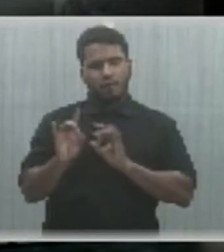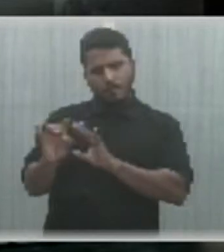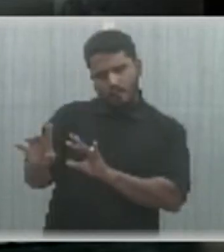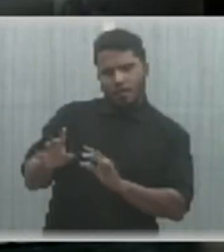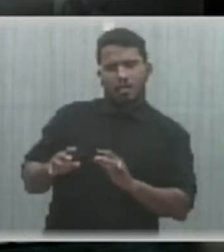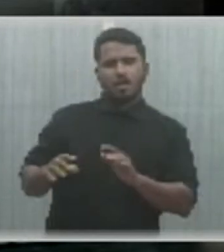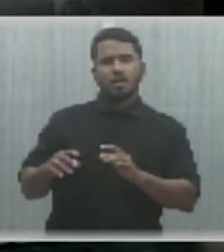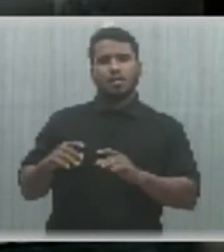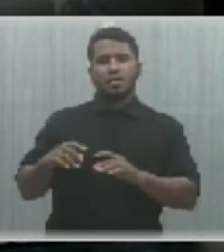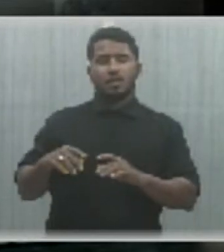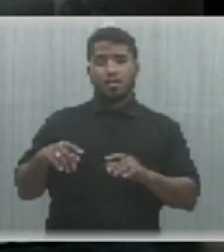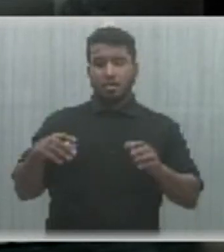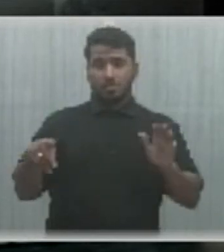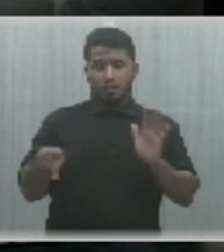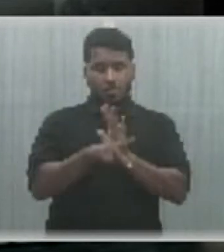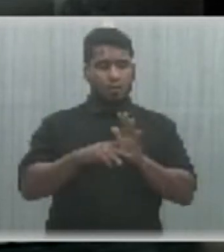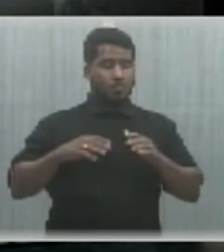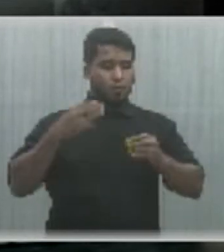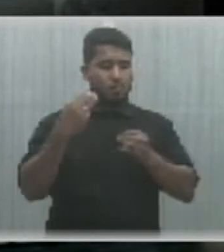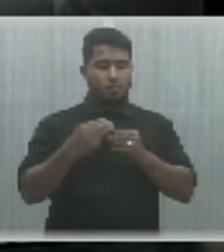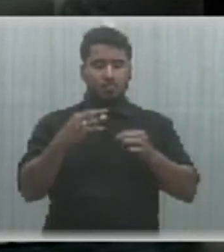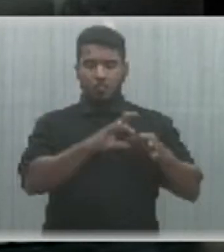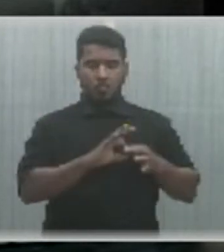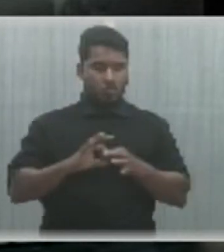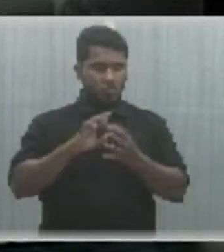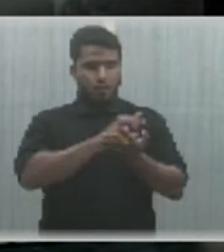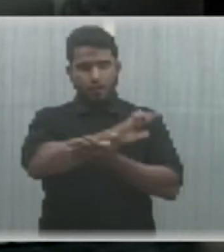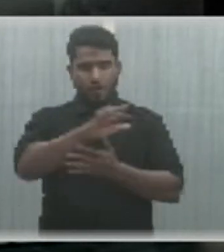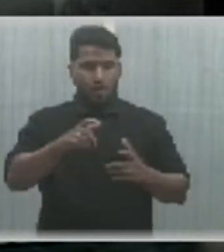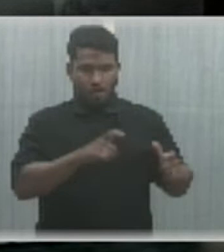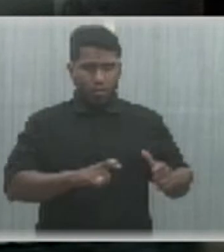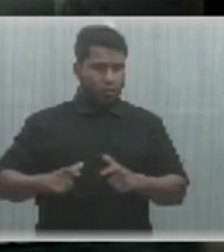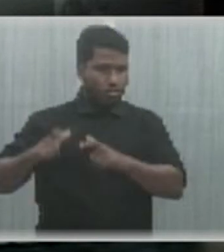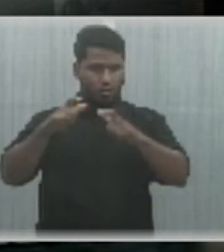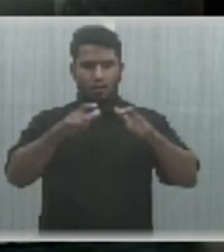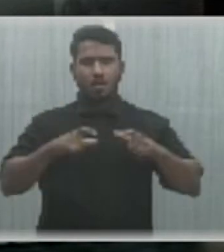E no município de União, várias comunidades rurais